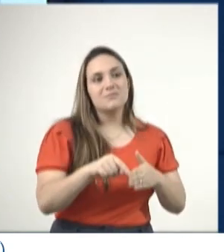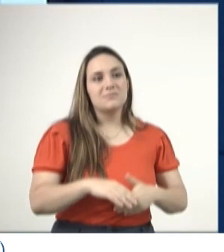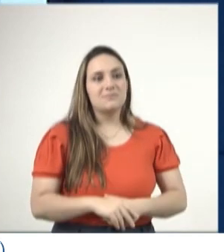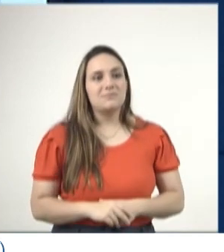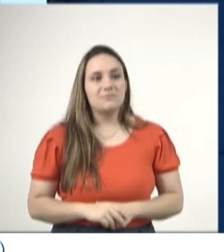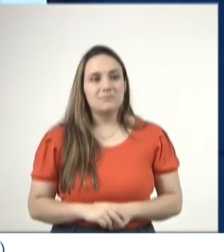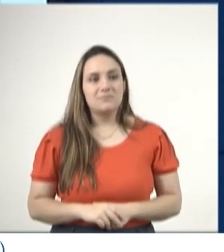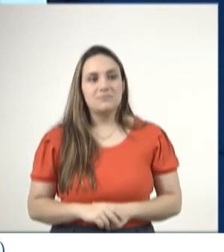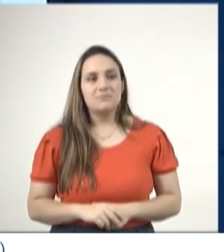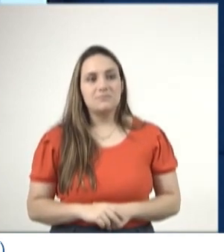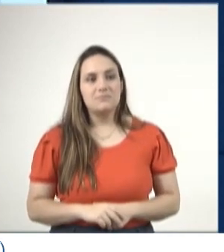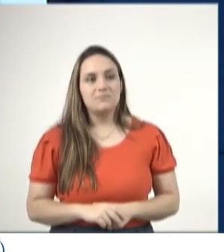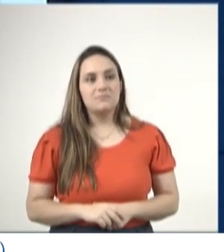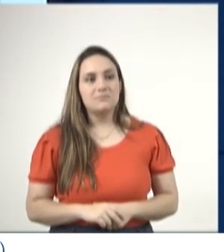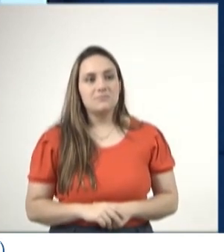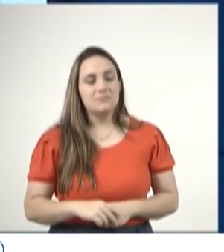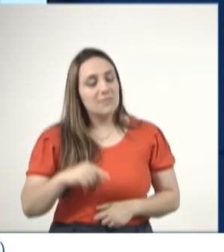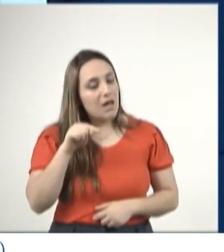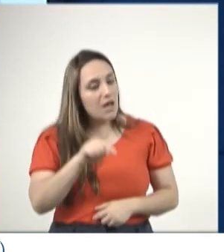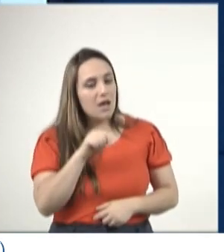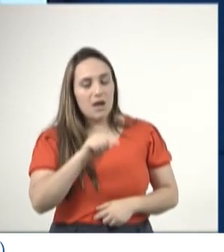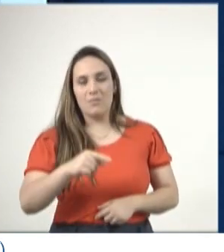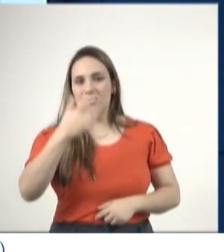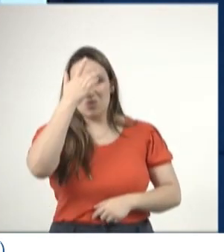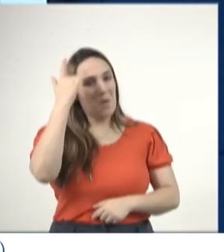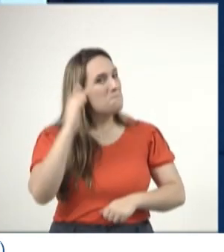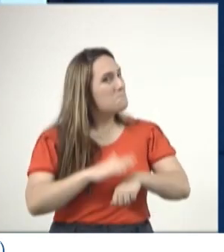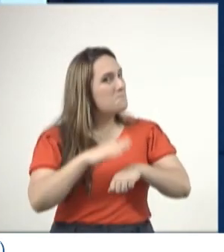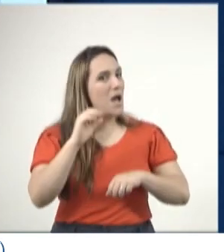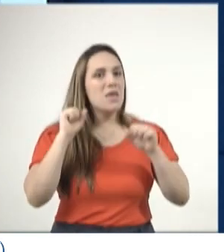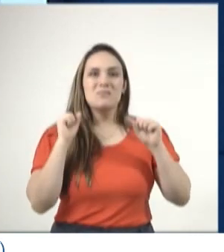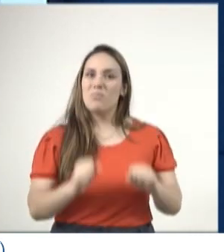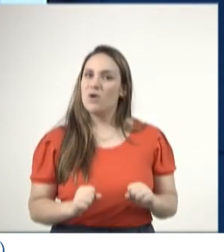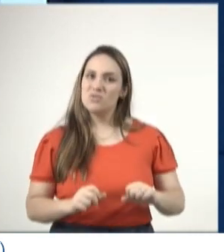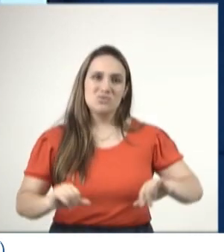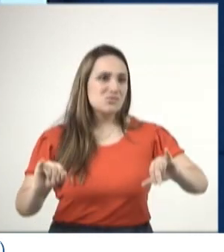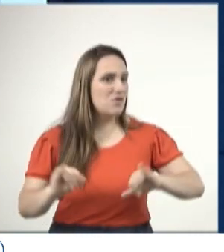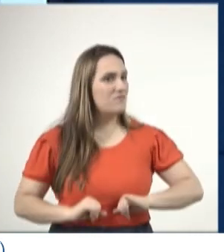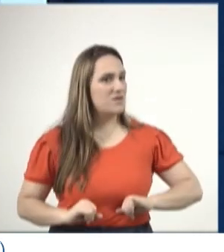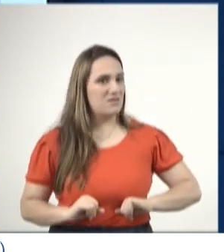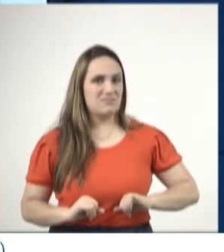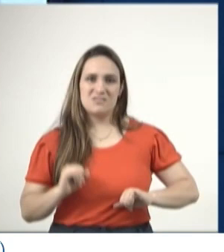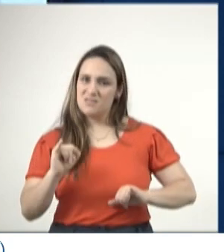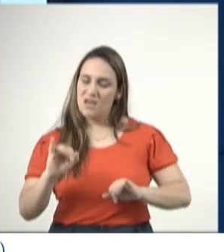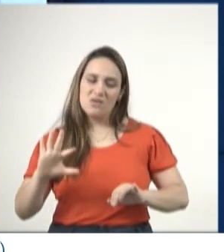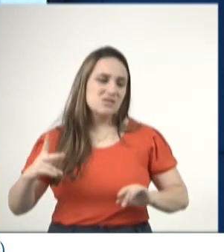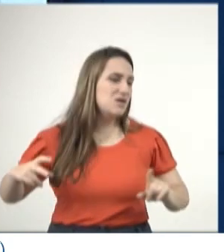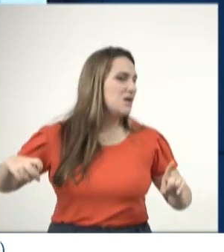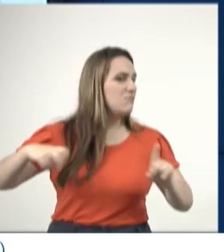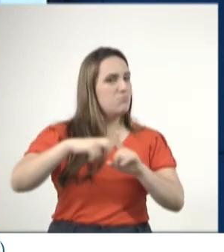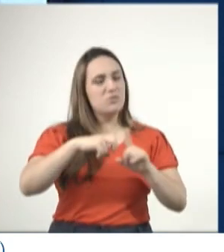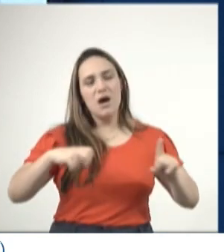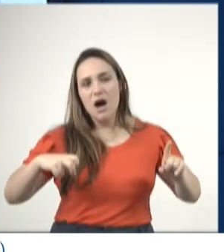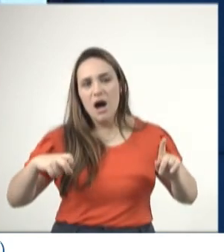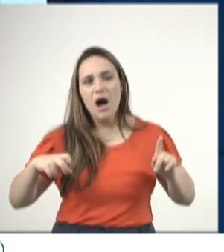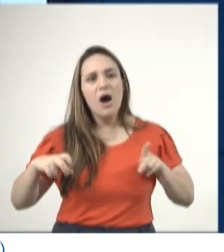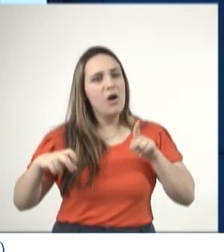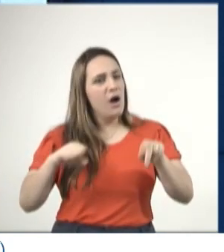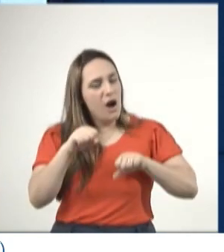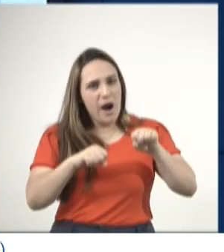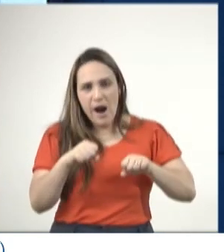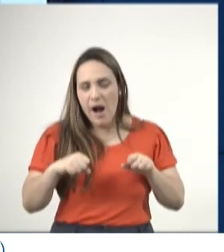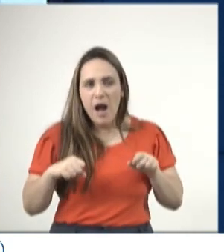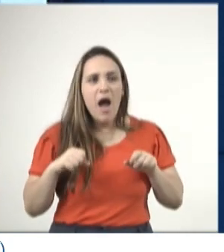porque são os usuários mais vulneráveis, são os que, numa colisão, vão ser mais prejudicados. Então,